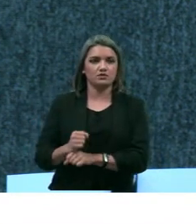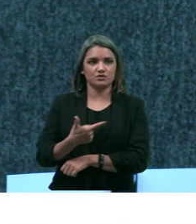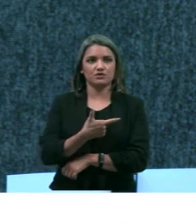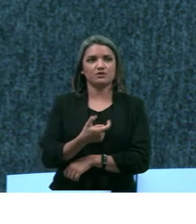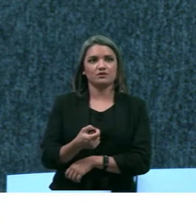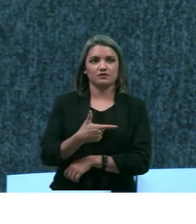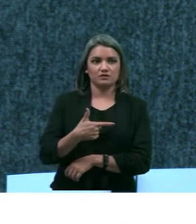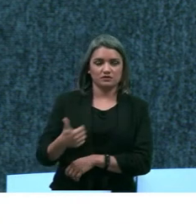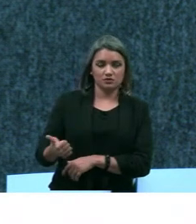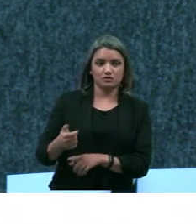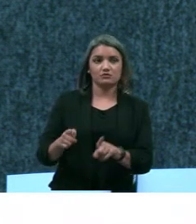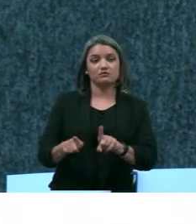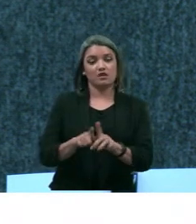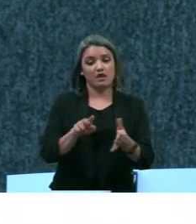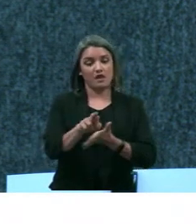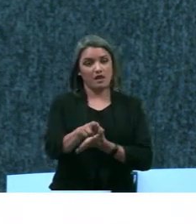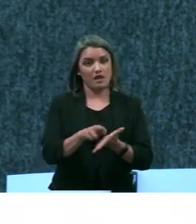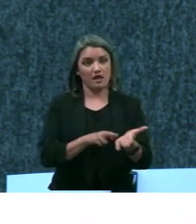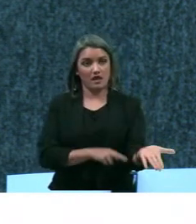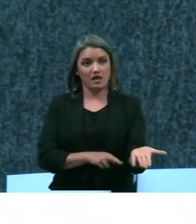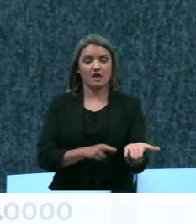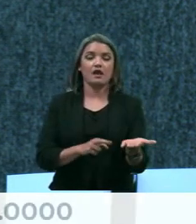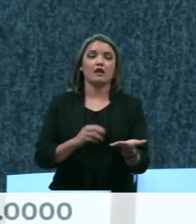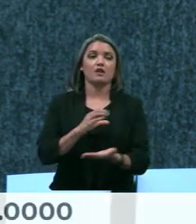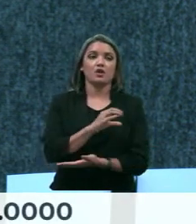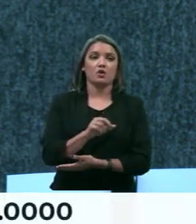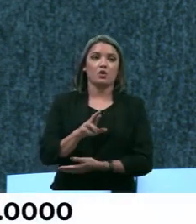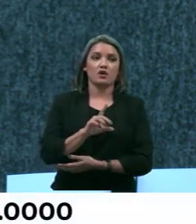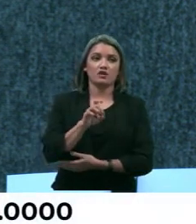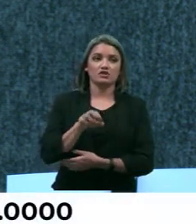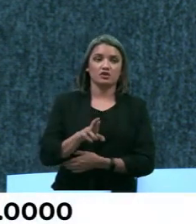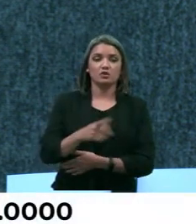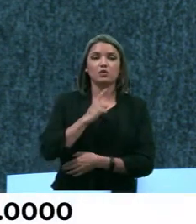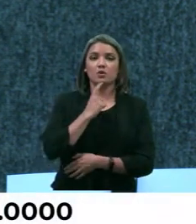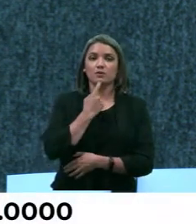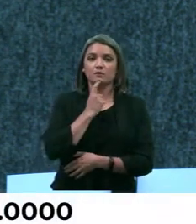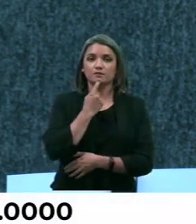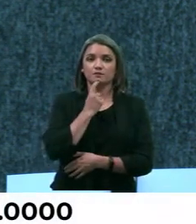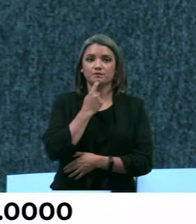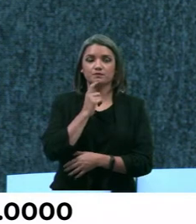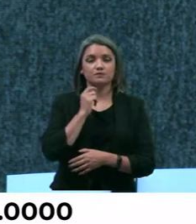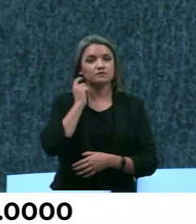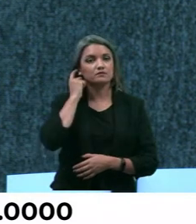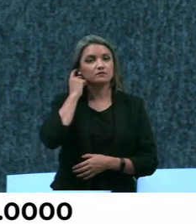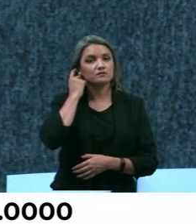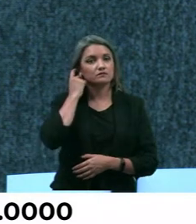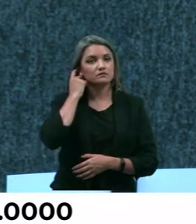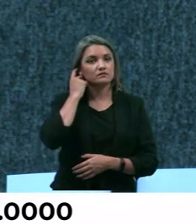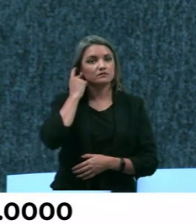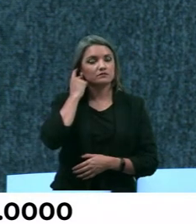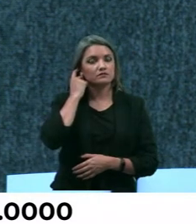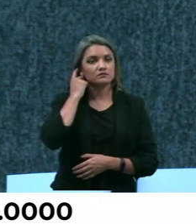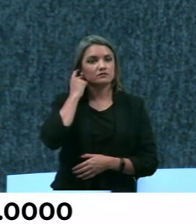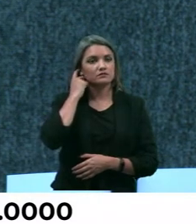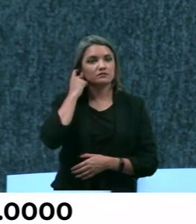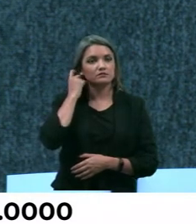a relatoria do Corregedor Nacional da Justiça, conselheiro Luiz Felipe Salomão. Aqui,